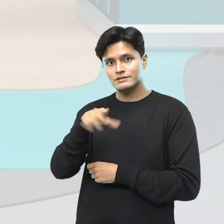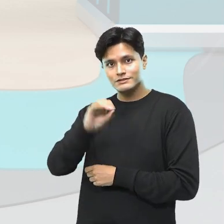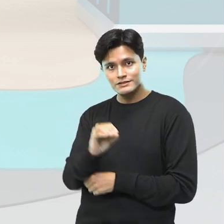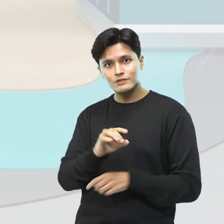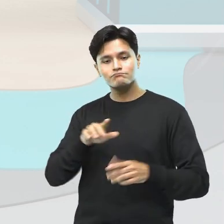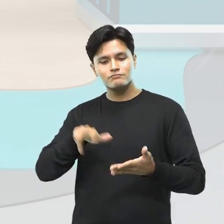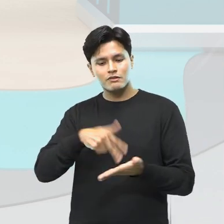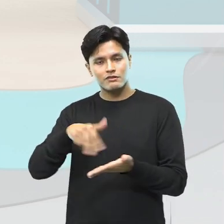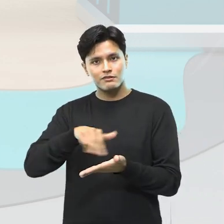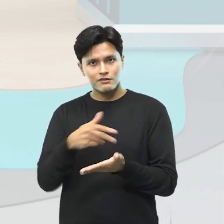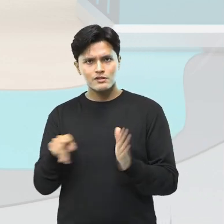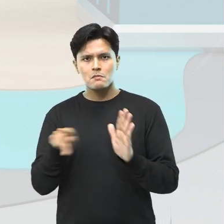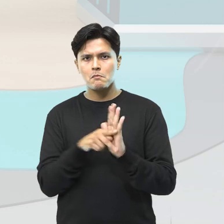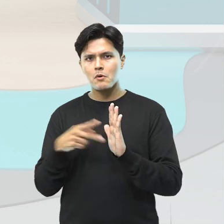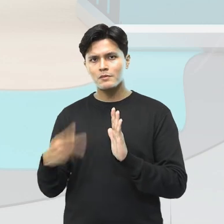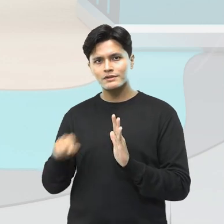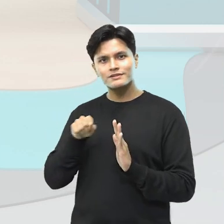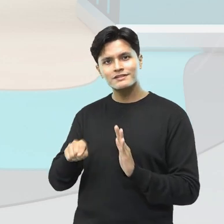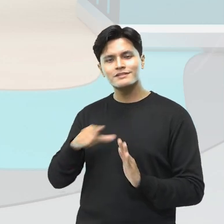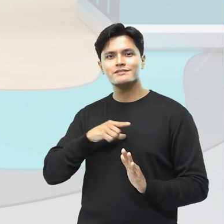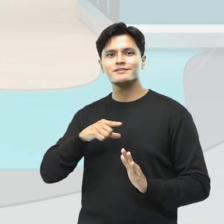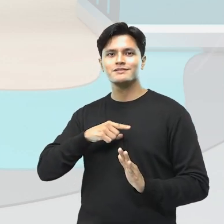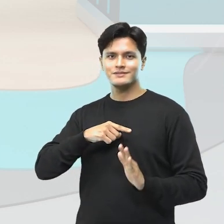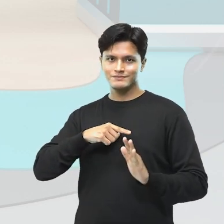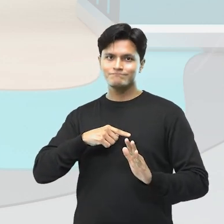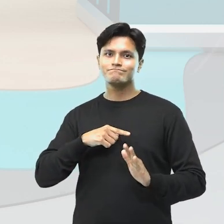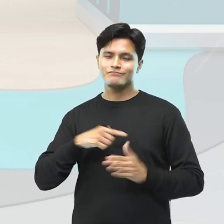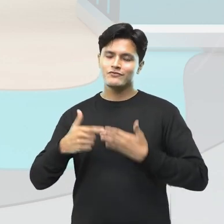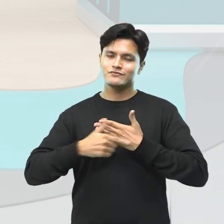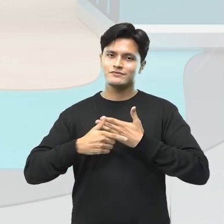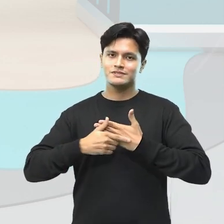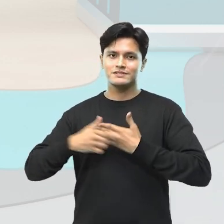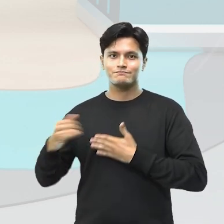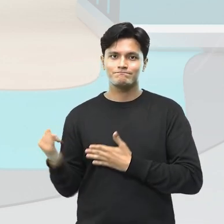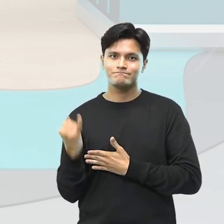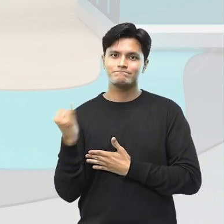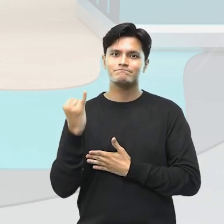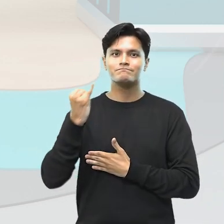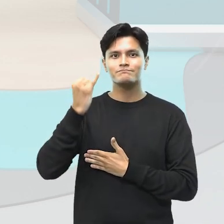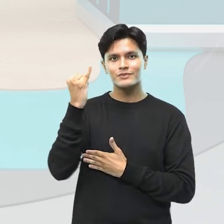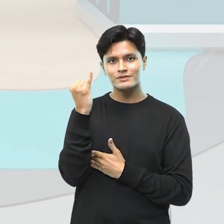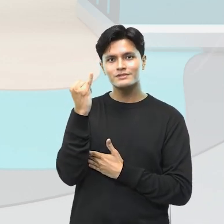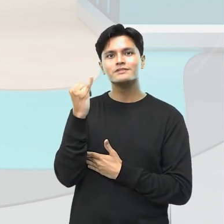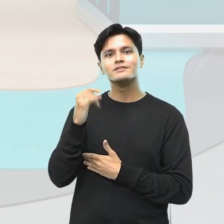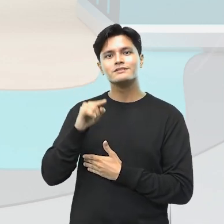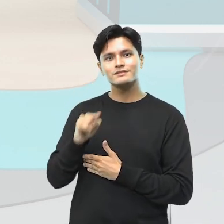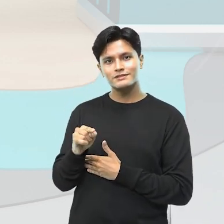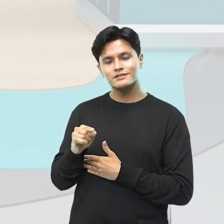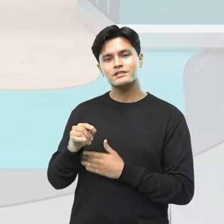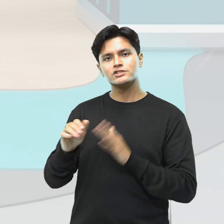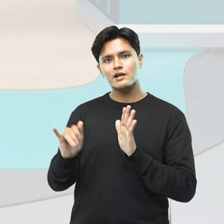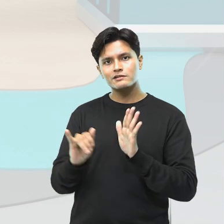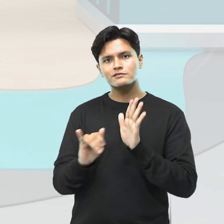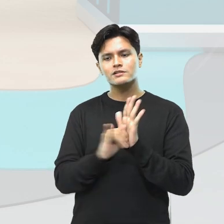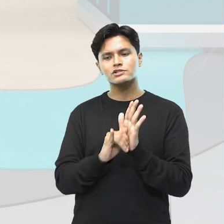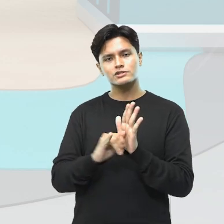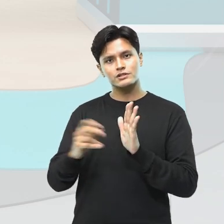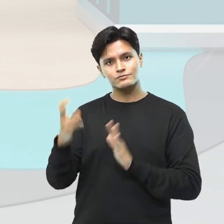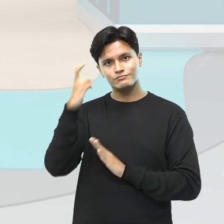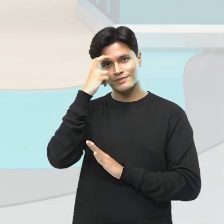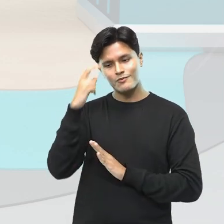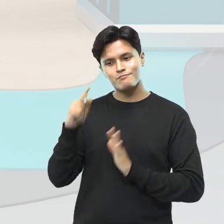típicas, elas desempenhavam um papel muito importante na manutenção da identidade